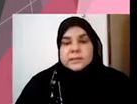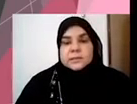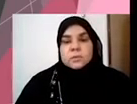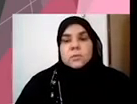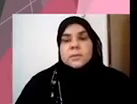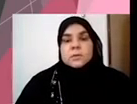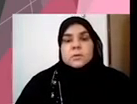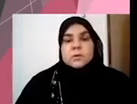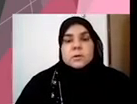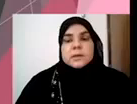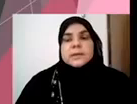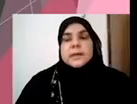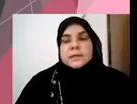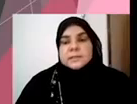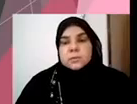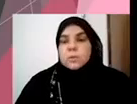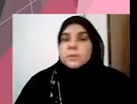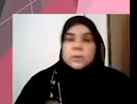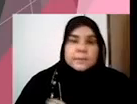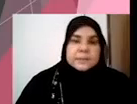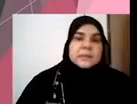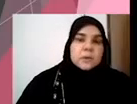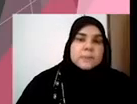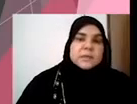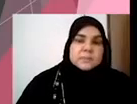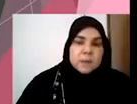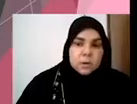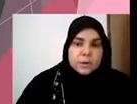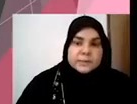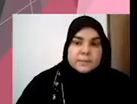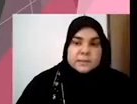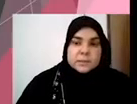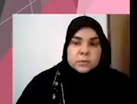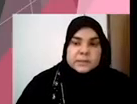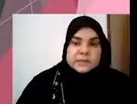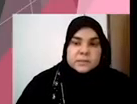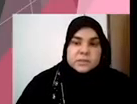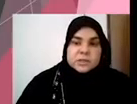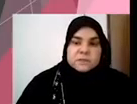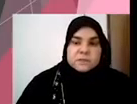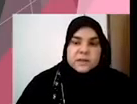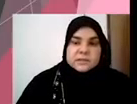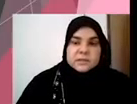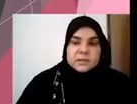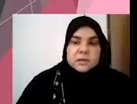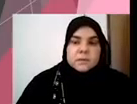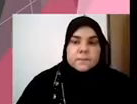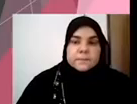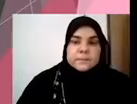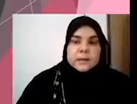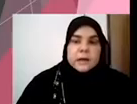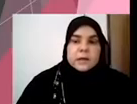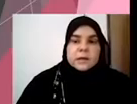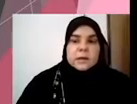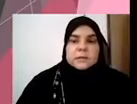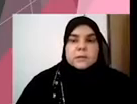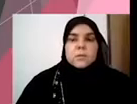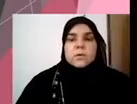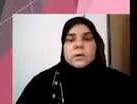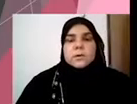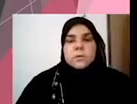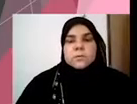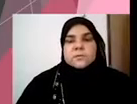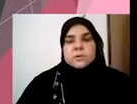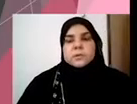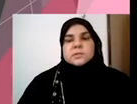e esse número representam a mesma coisa, mas a notação científica é essa daqui, tá? Então,